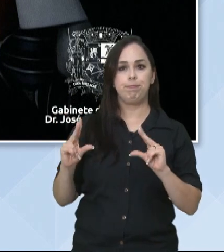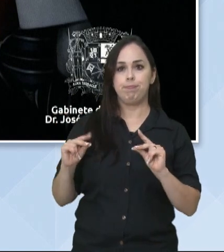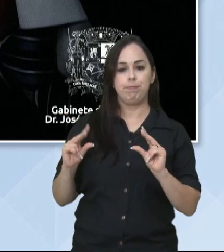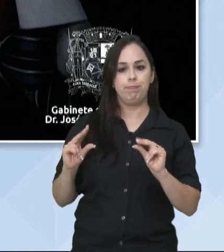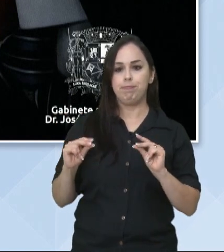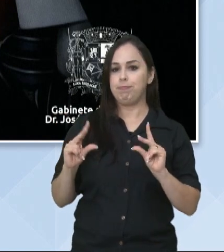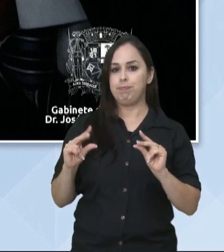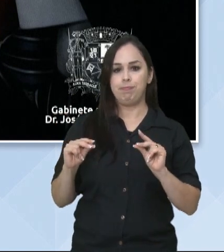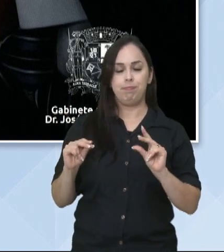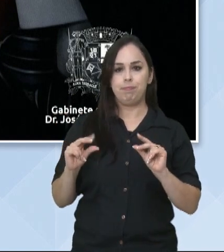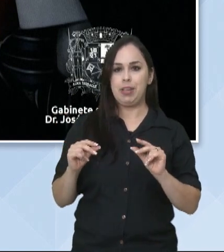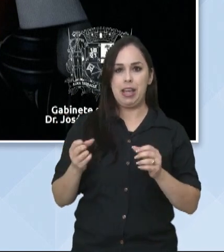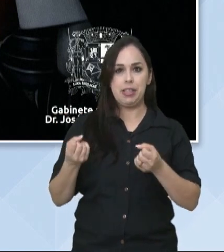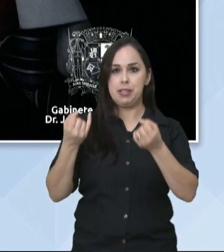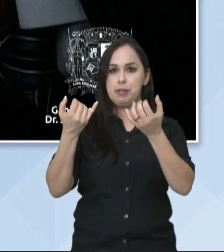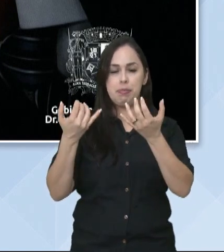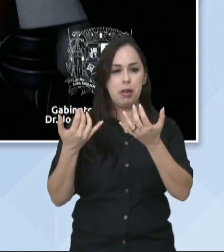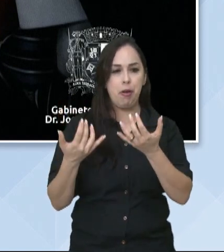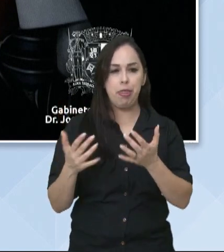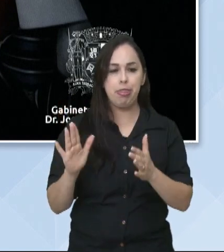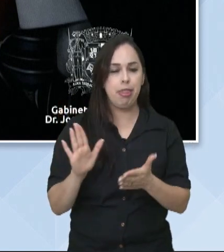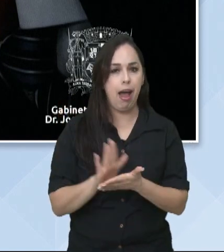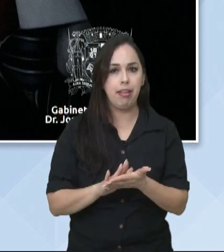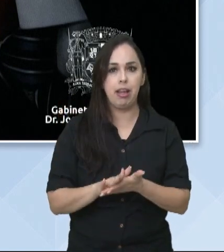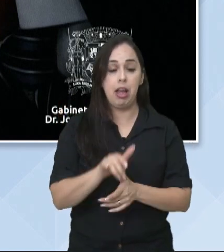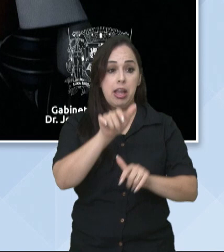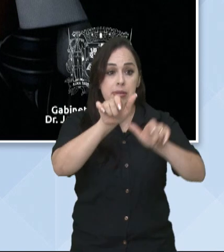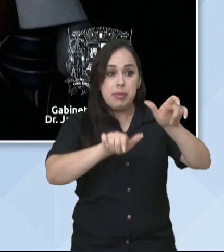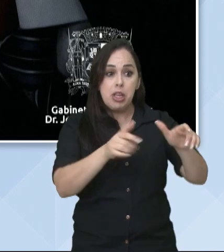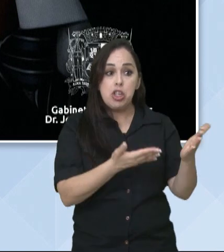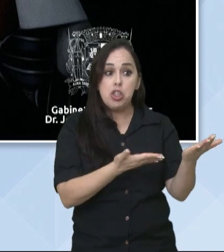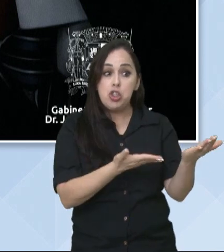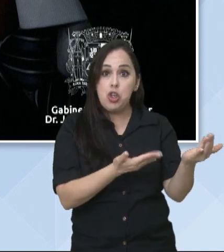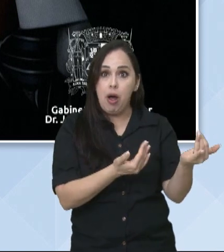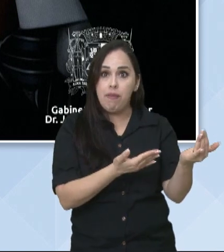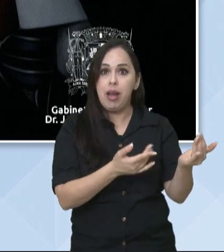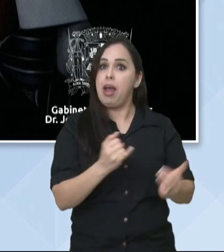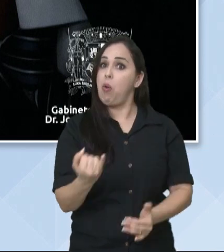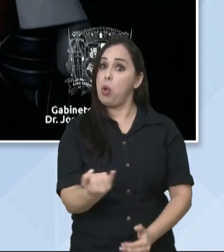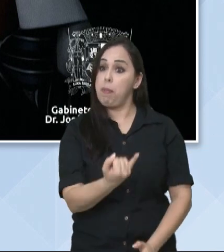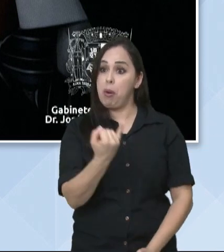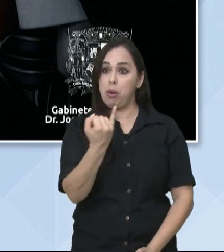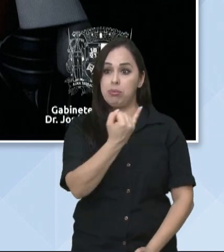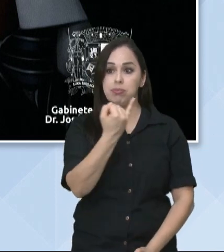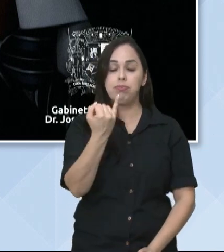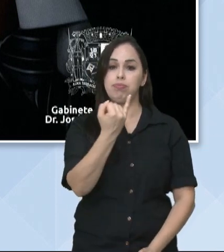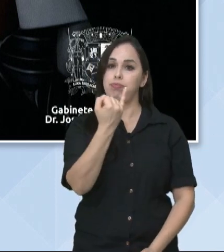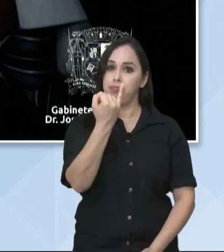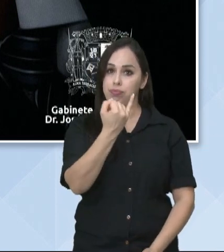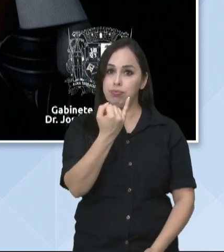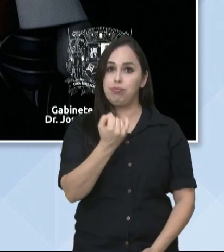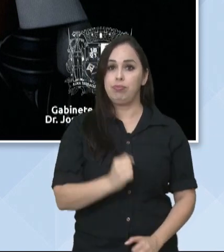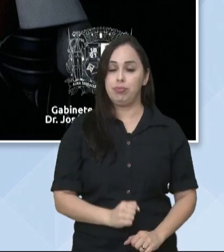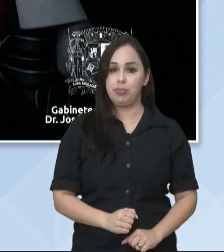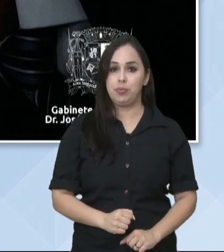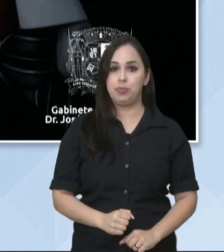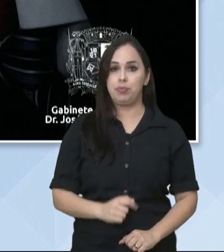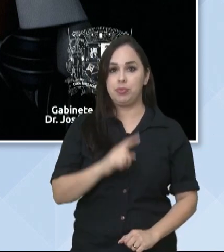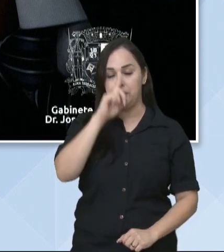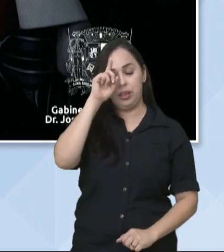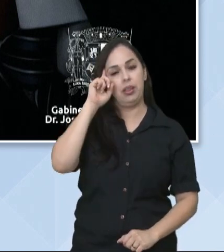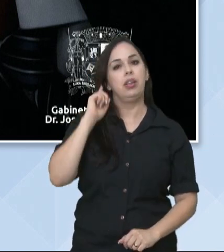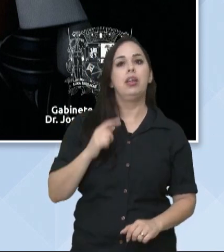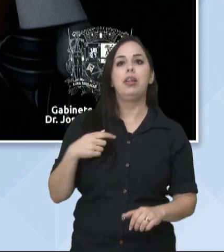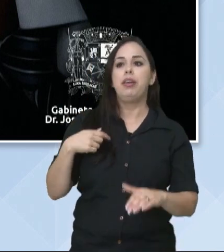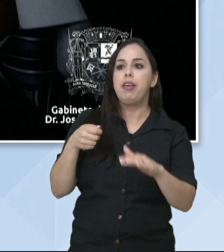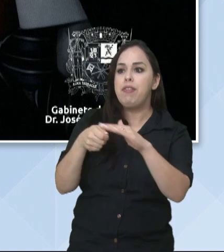Não dialogou claramente com os jovens. Os jovens foi uma parcela importante nessa eleição. O mau investimento